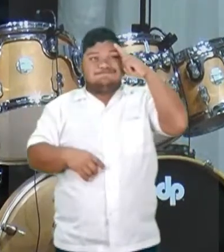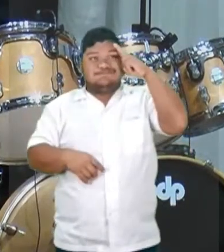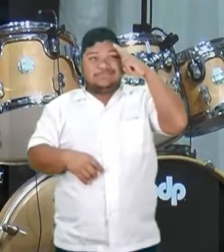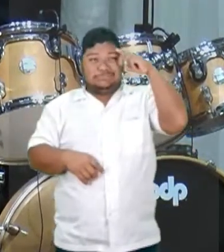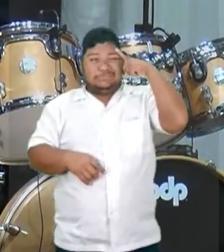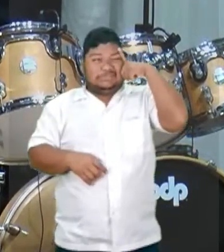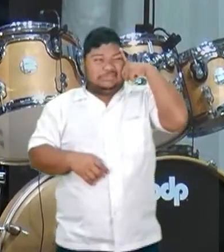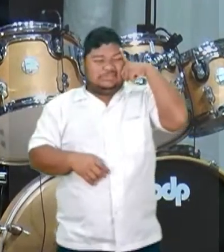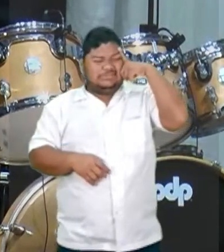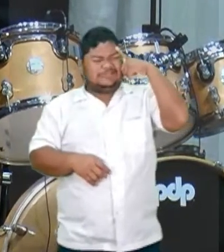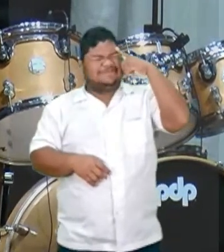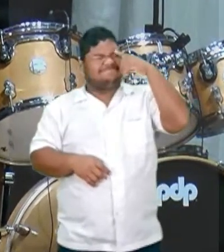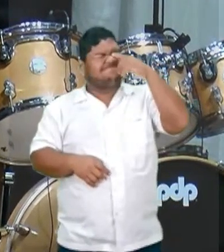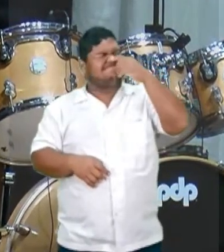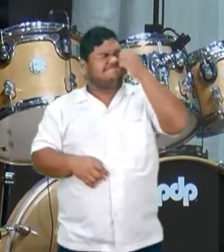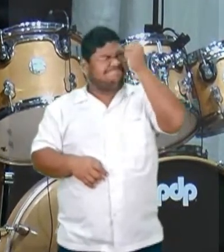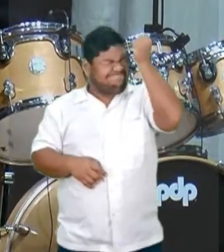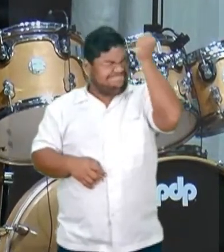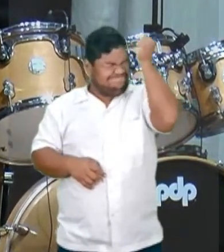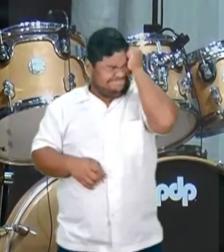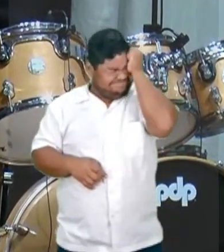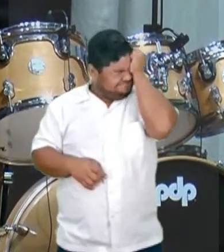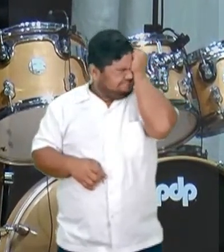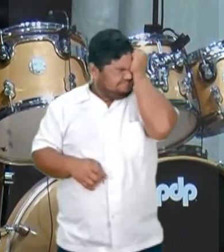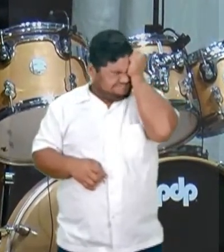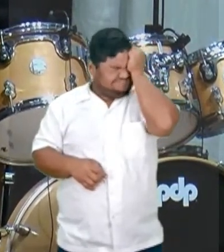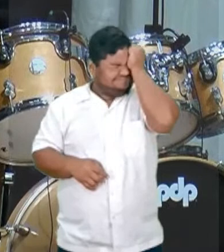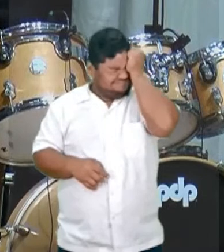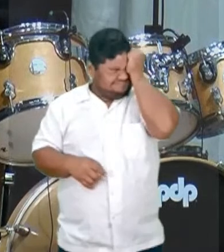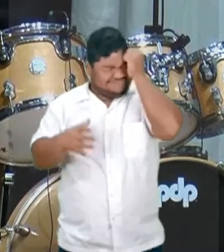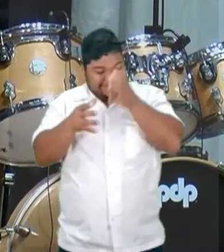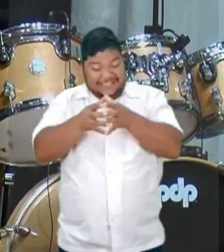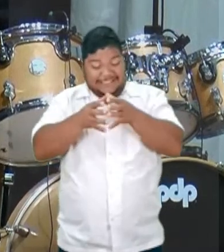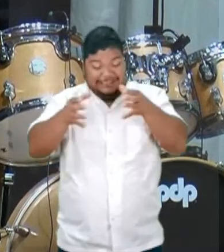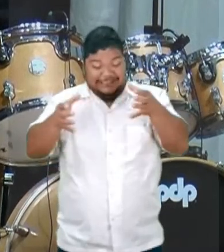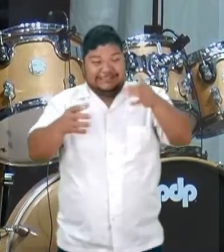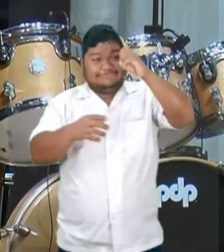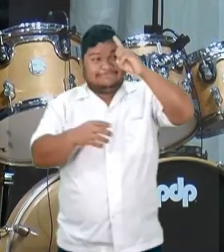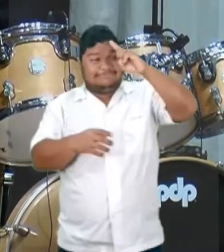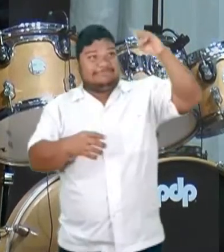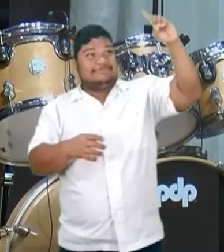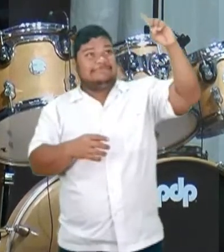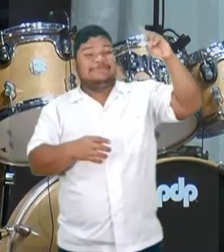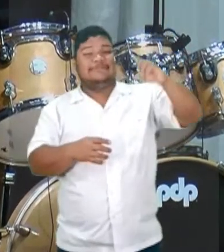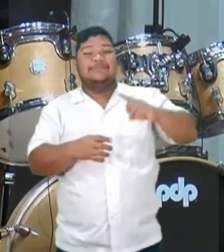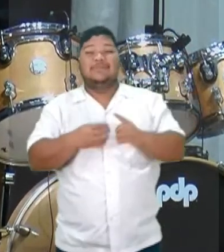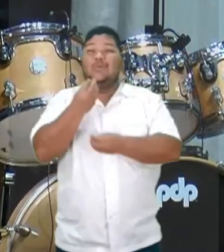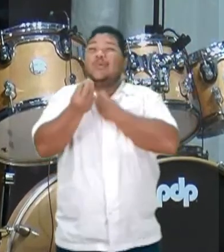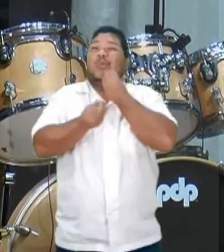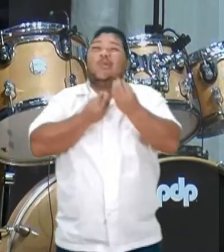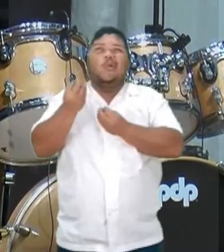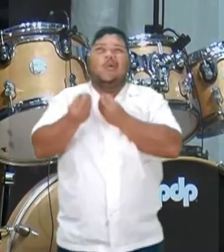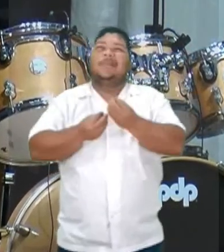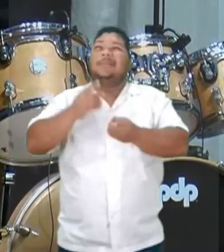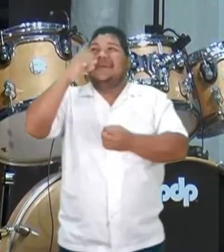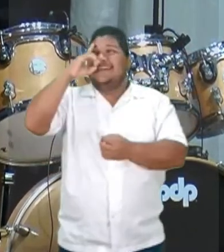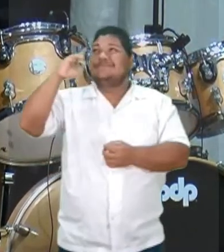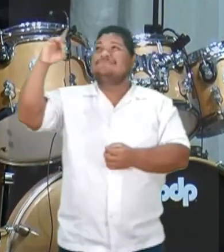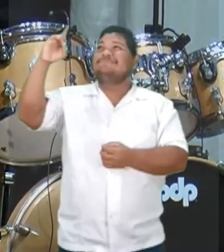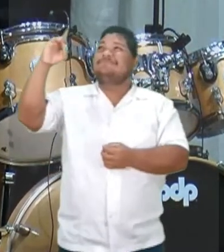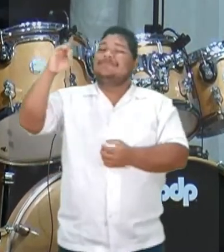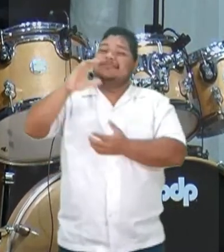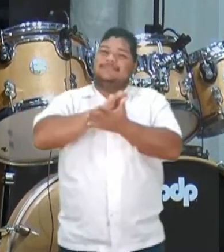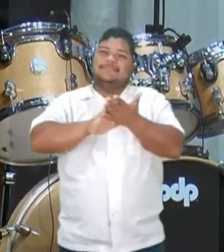ele reconheceu a grandeza de Deus. E como ele era pequeno, não era nada. Nós